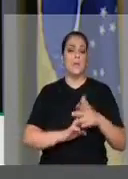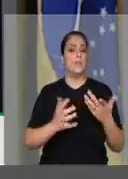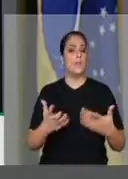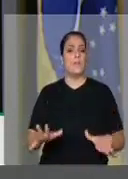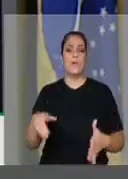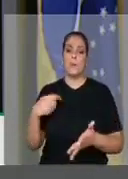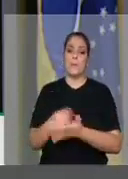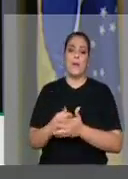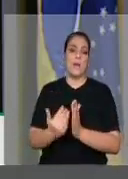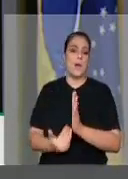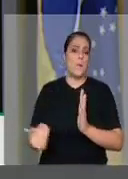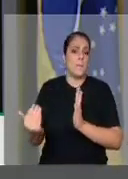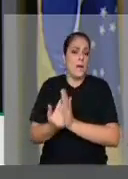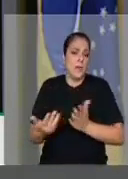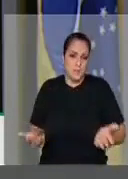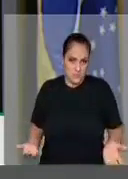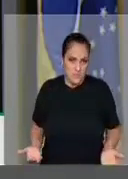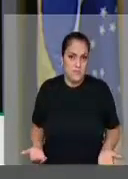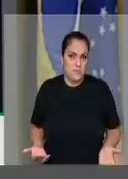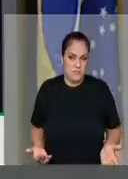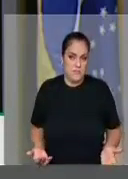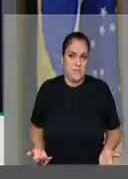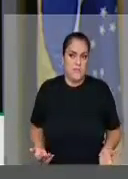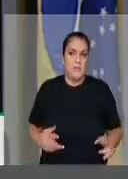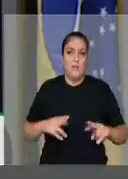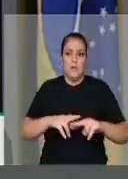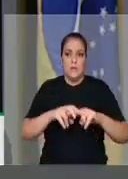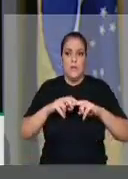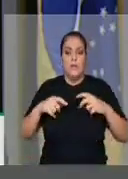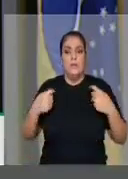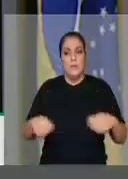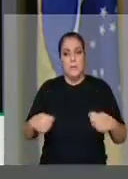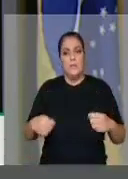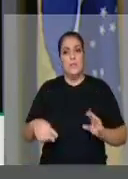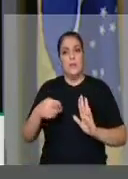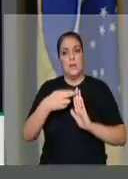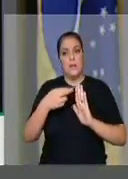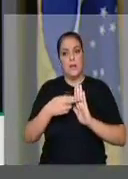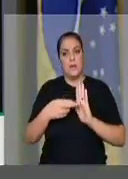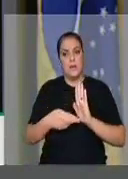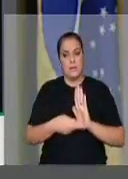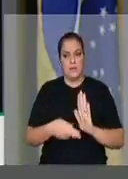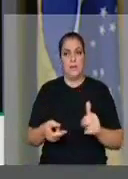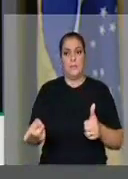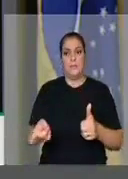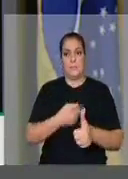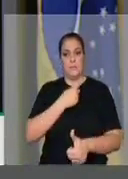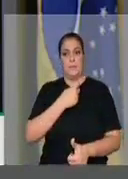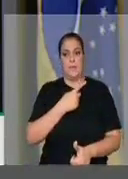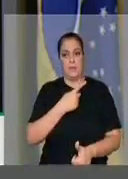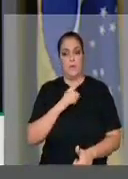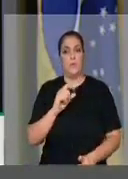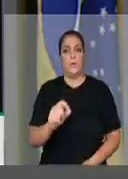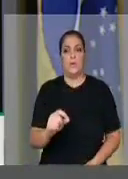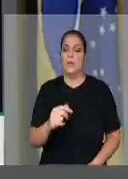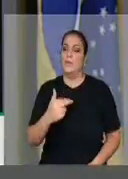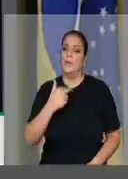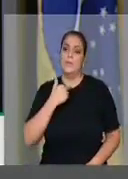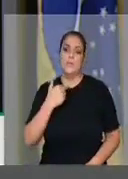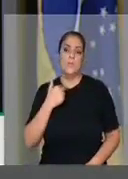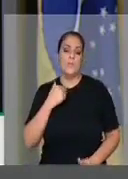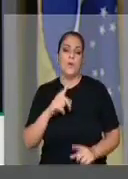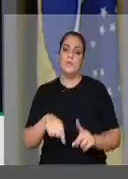mais. Então, nós vamos estabelecer regras. Primeira regra, não aumentar a